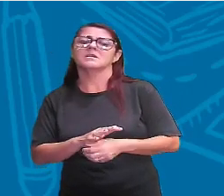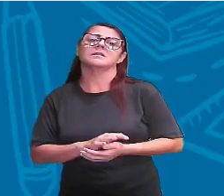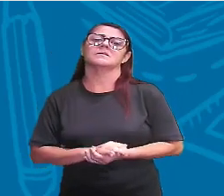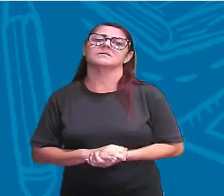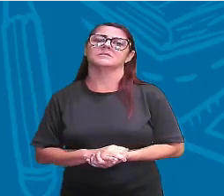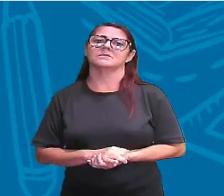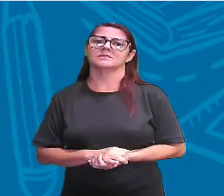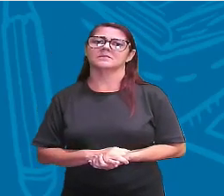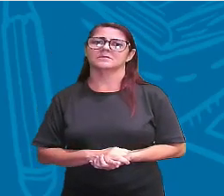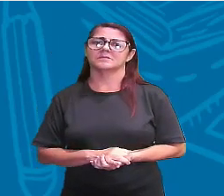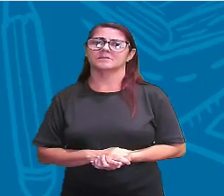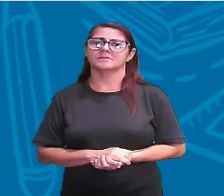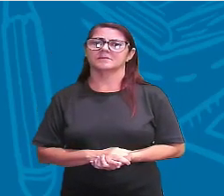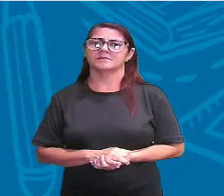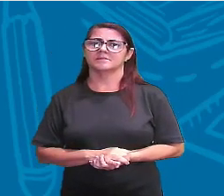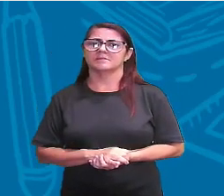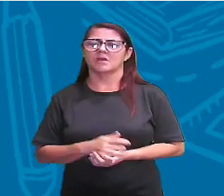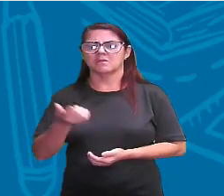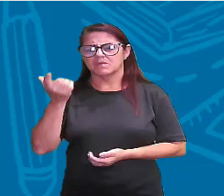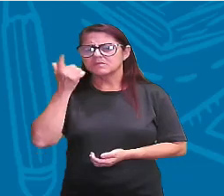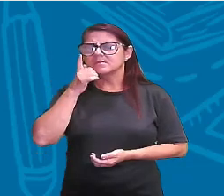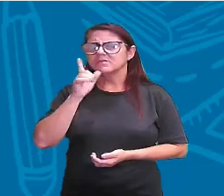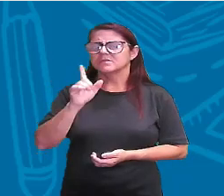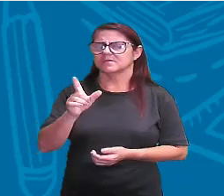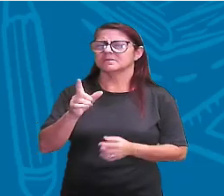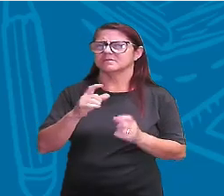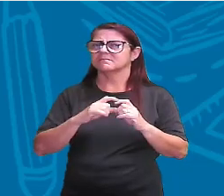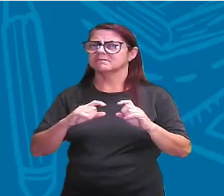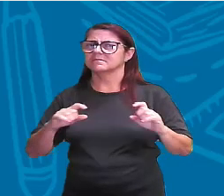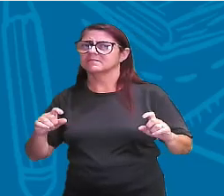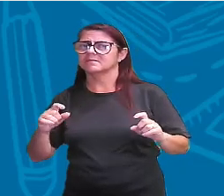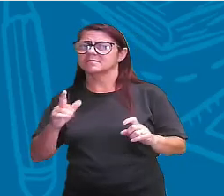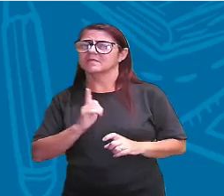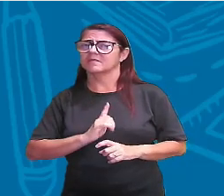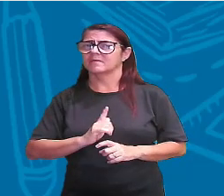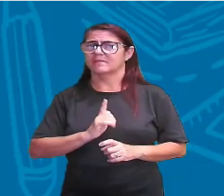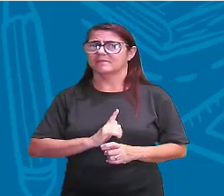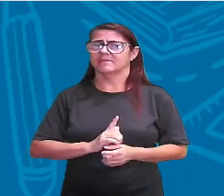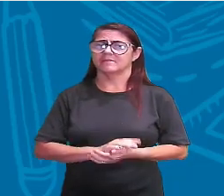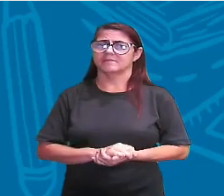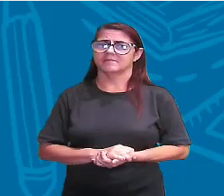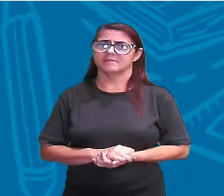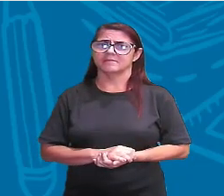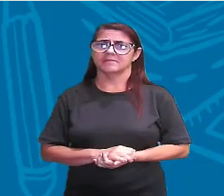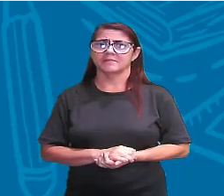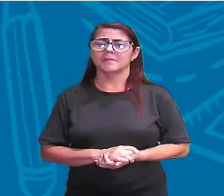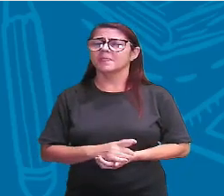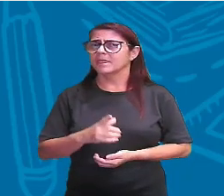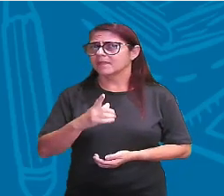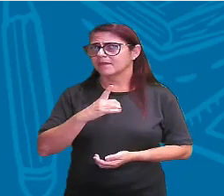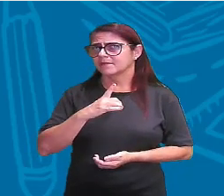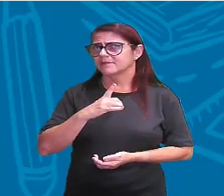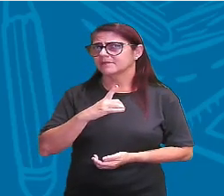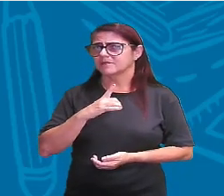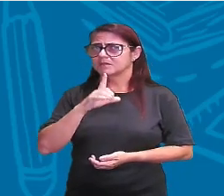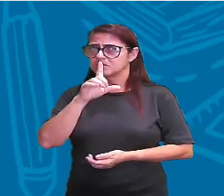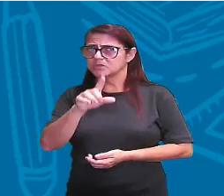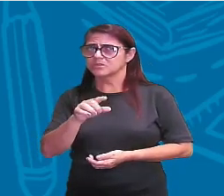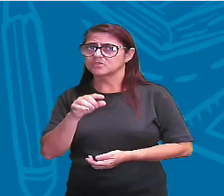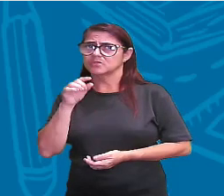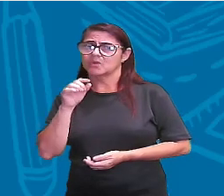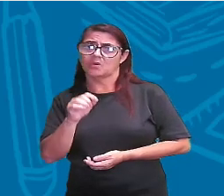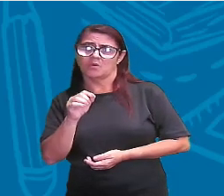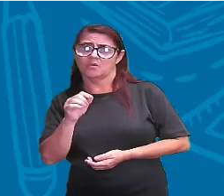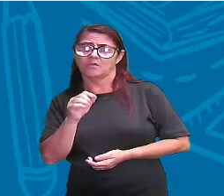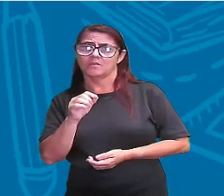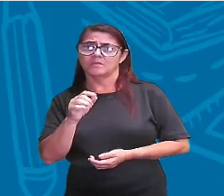Practice Together. Vamos ver se a gente conseguiu assimilar direitinho essa gramática? Bom, temos aí, ó, escolha a